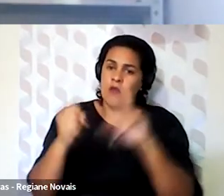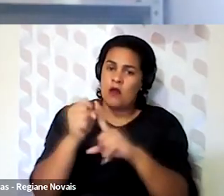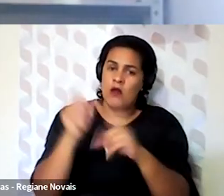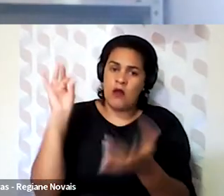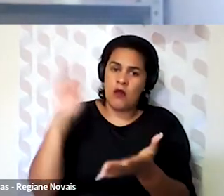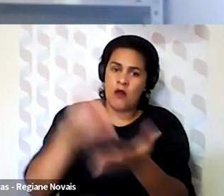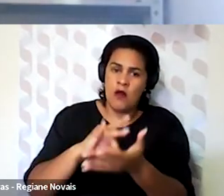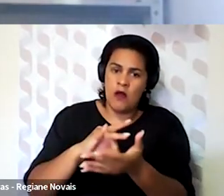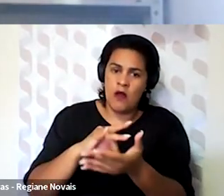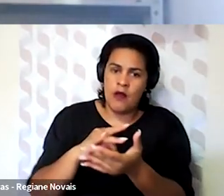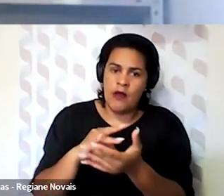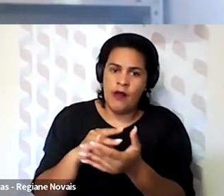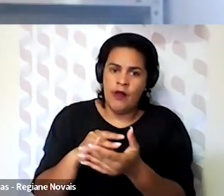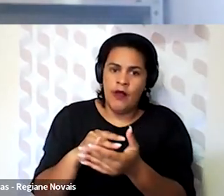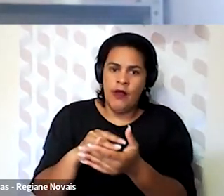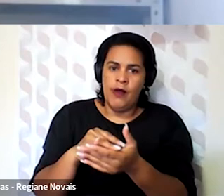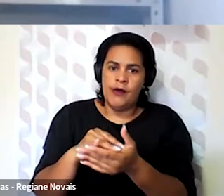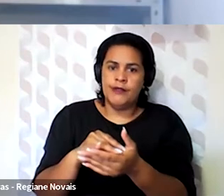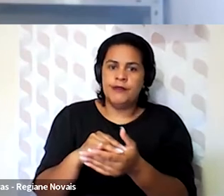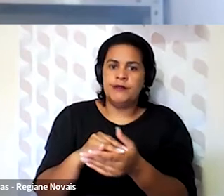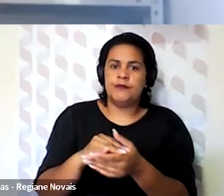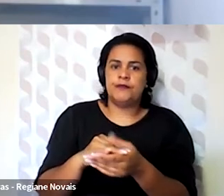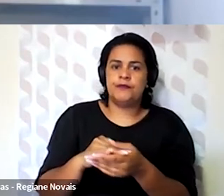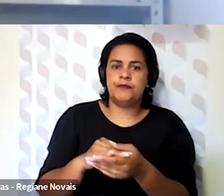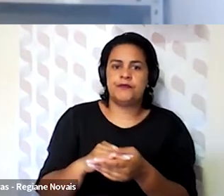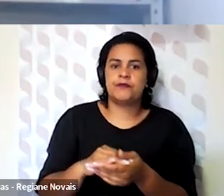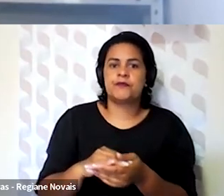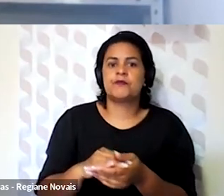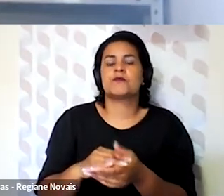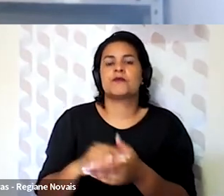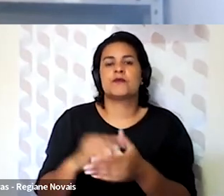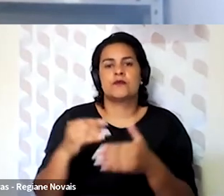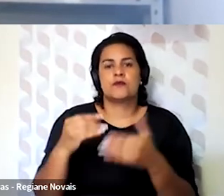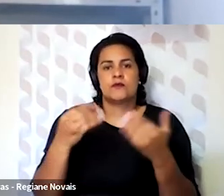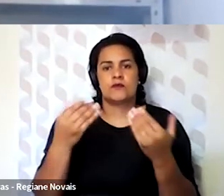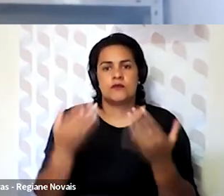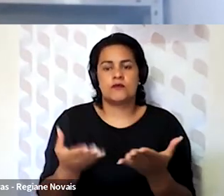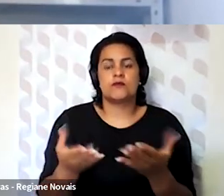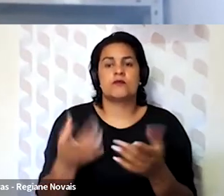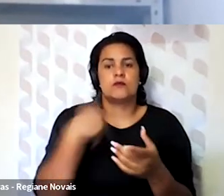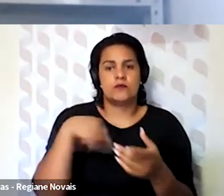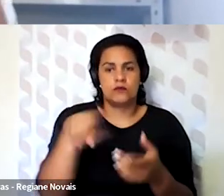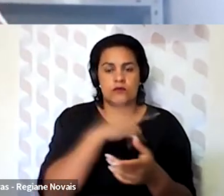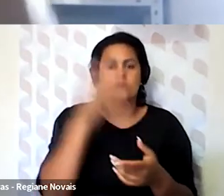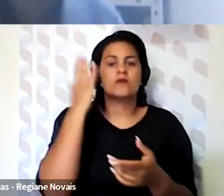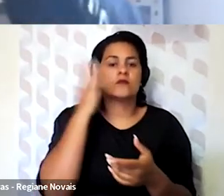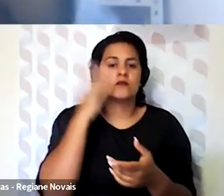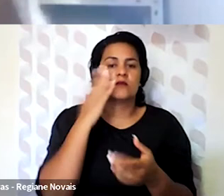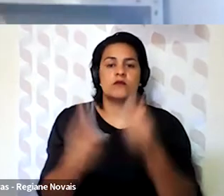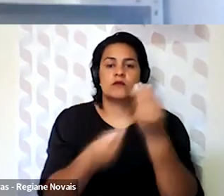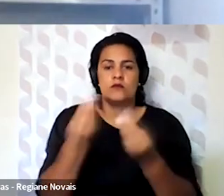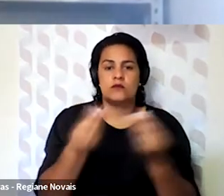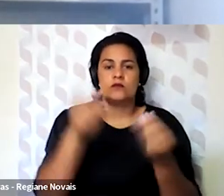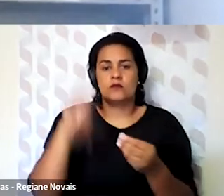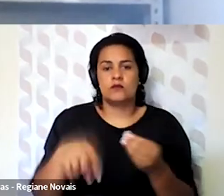não cumpriu suas promessas, né? E a gente sabe muito bem o quanto o socialismo o material, o socialismo